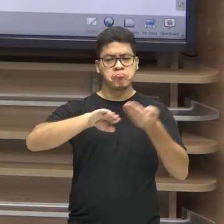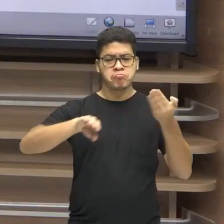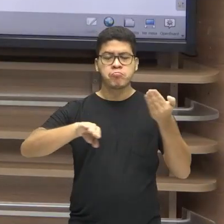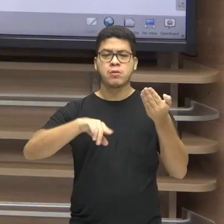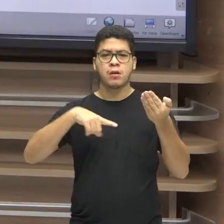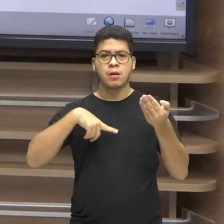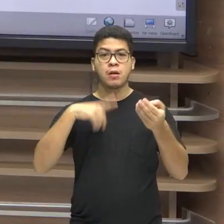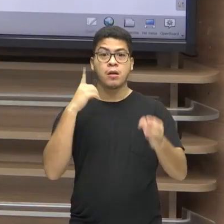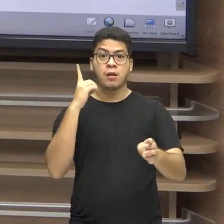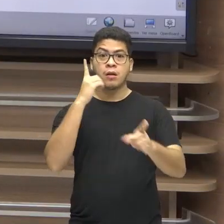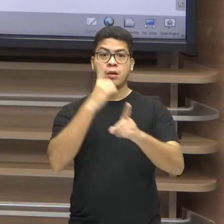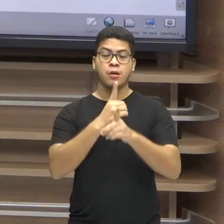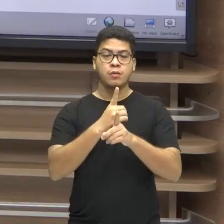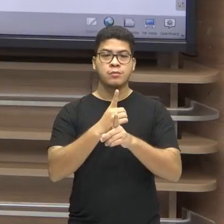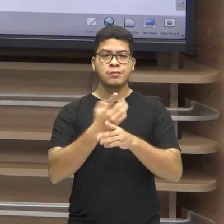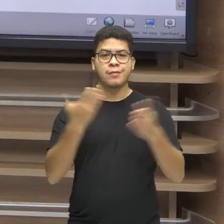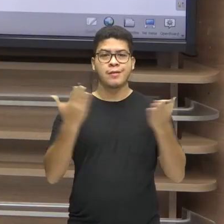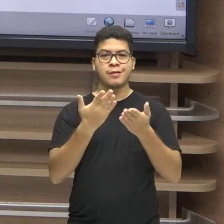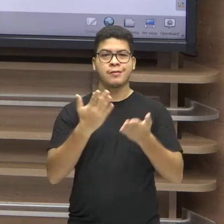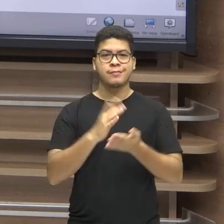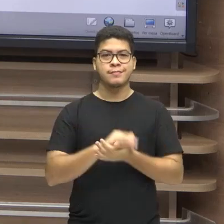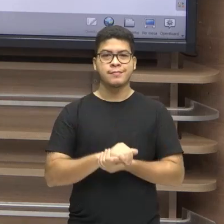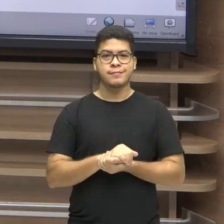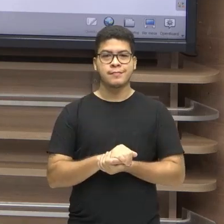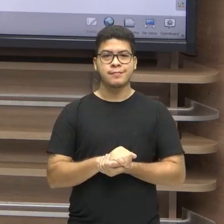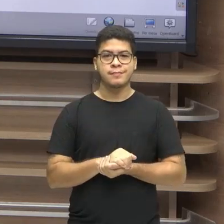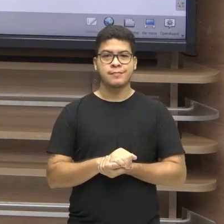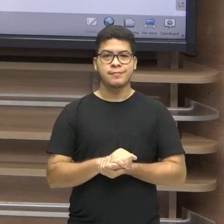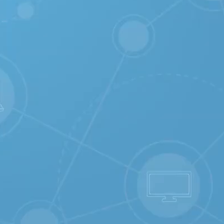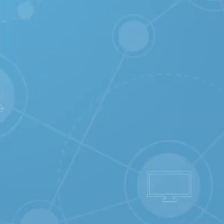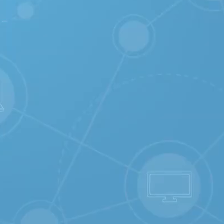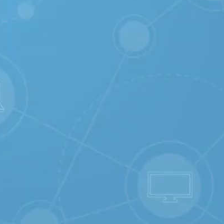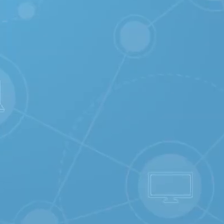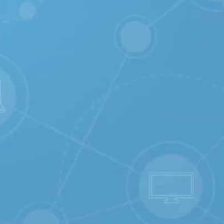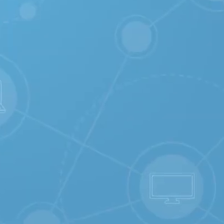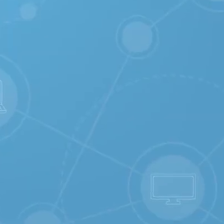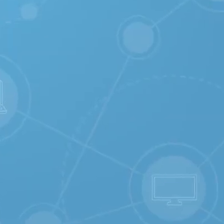valor do nosso x. Vamos lá praticar então? Cartela na tela para a questão 1.